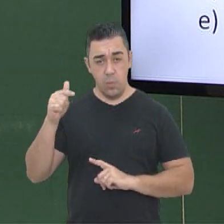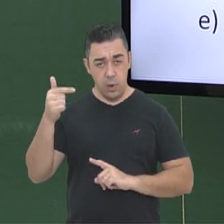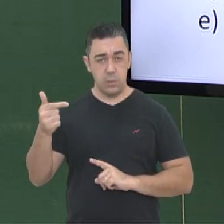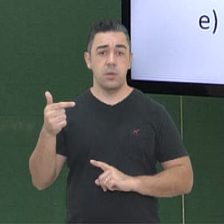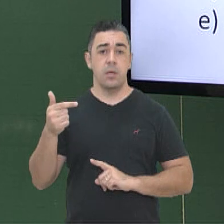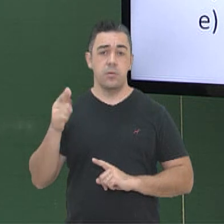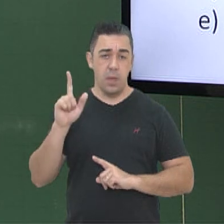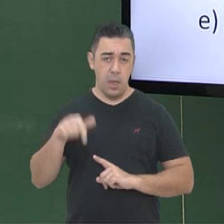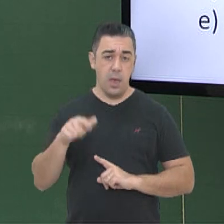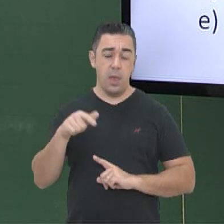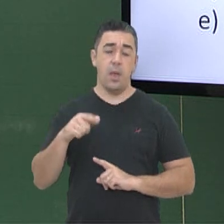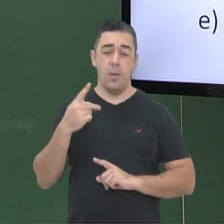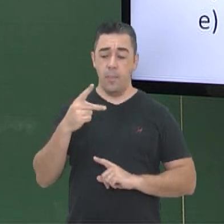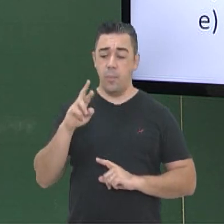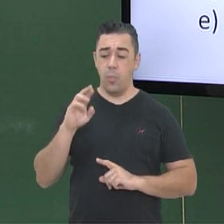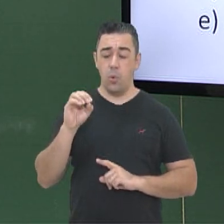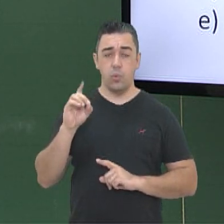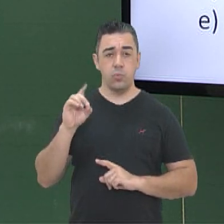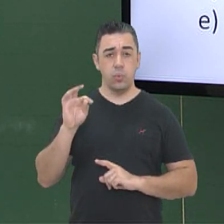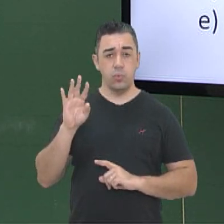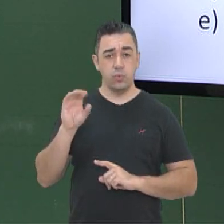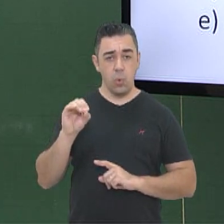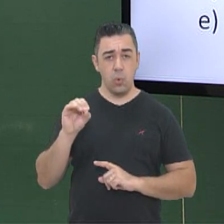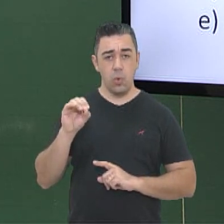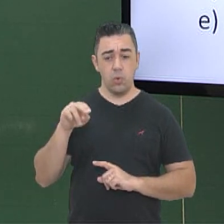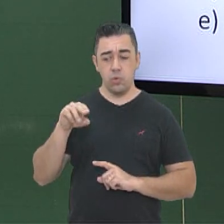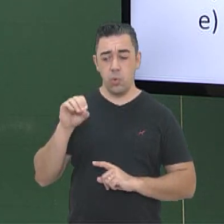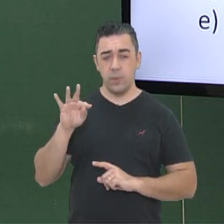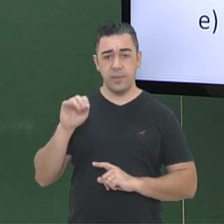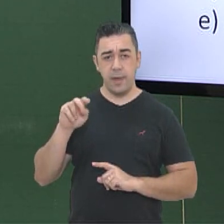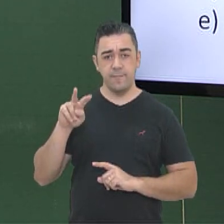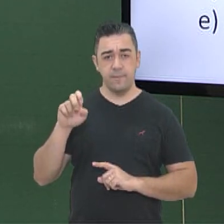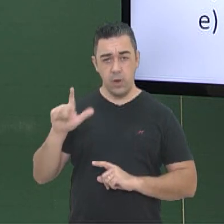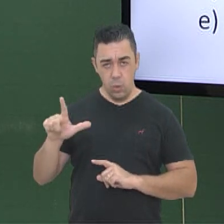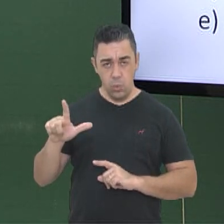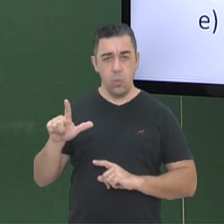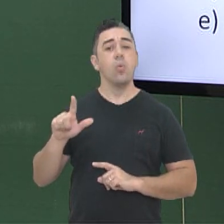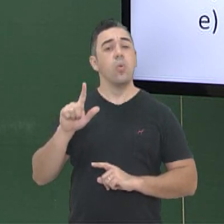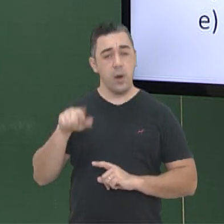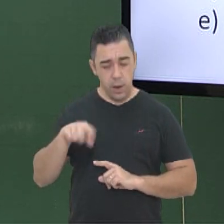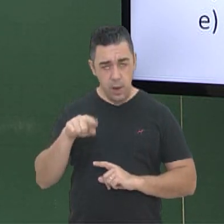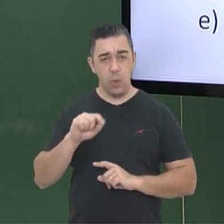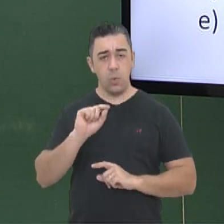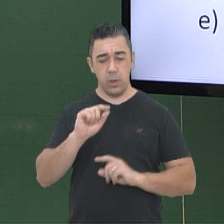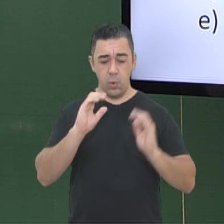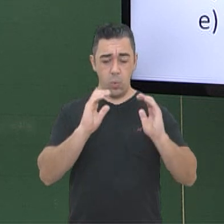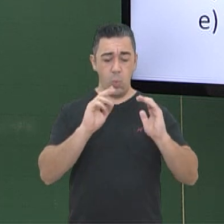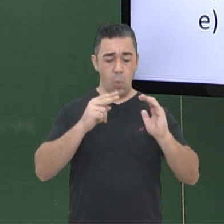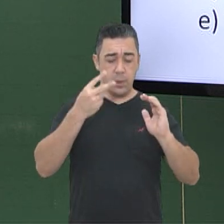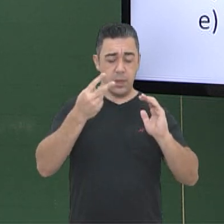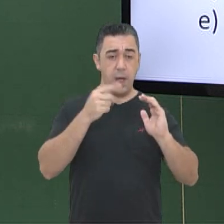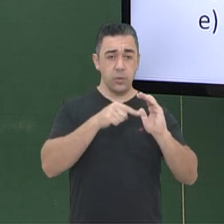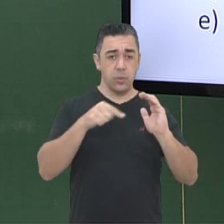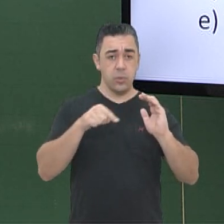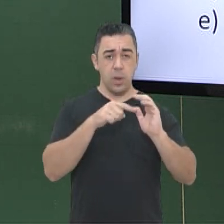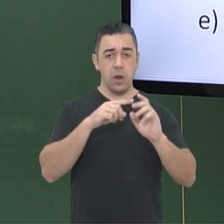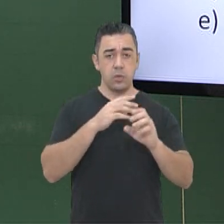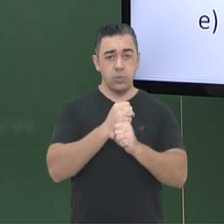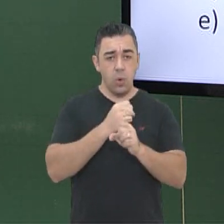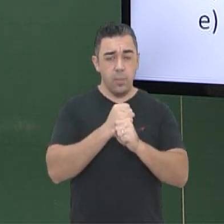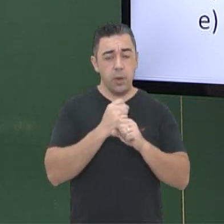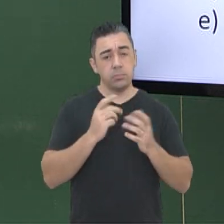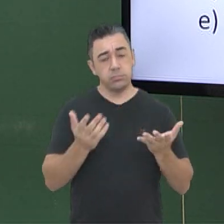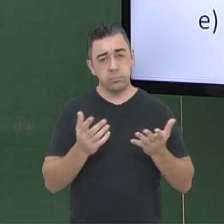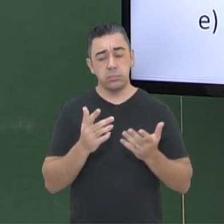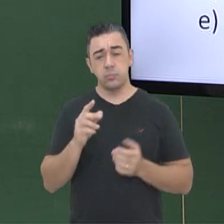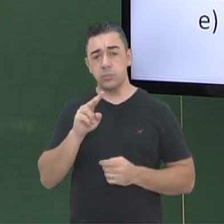segundo, produto notável quadrado da soma, que é esse caso aqui, tá? Então, o primeiro eu vou fazer o quadrado da diferença,